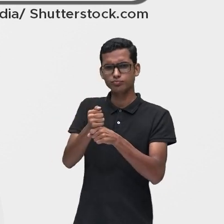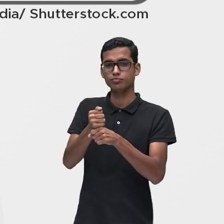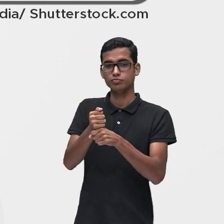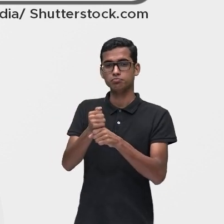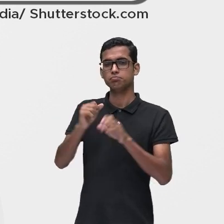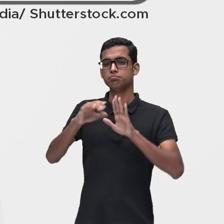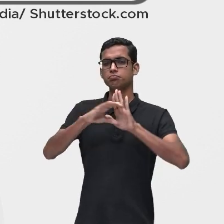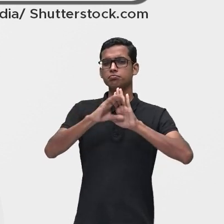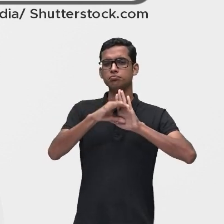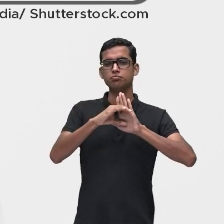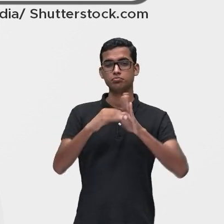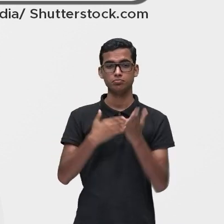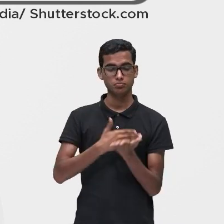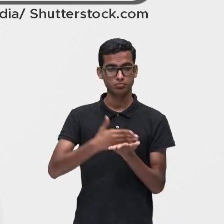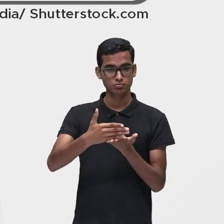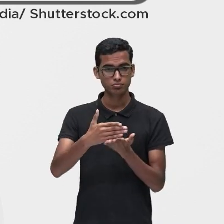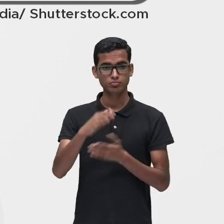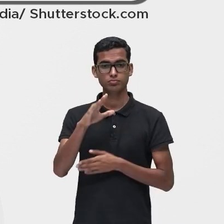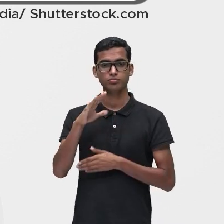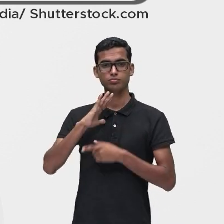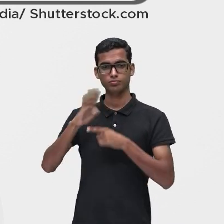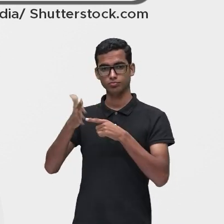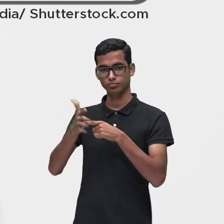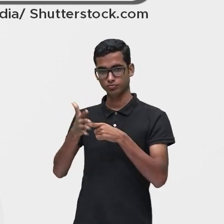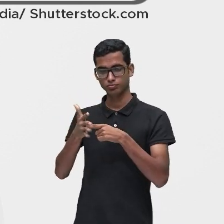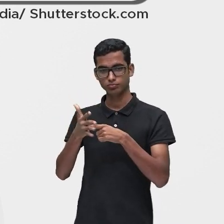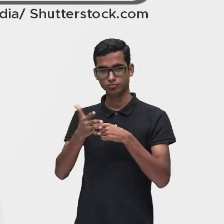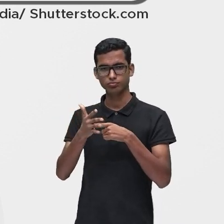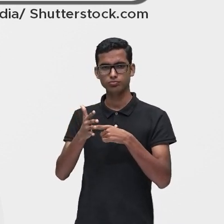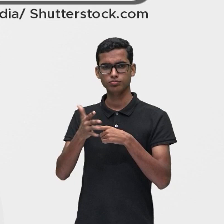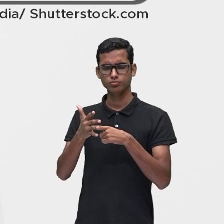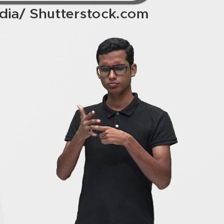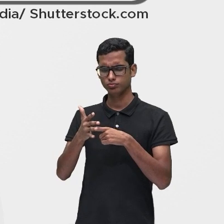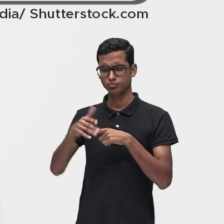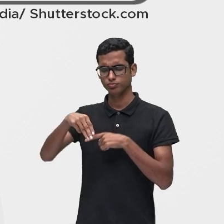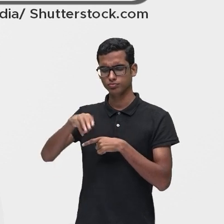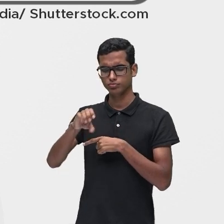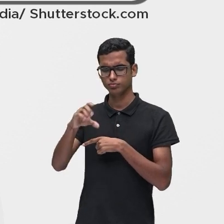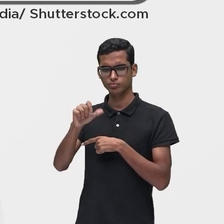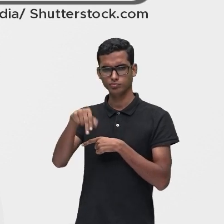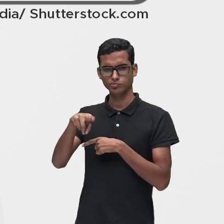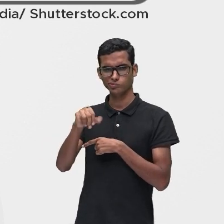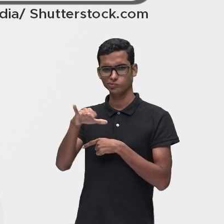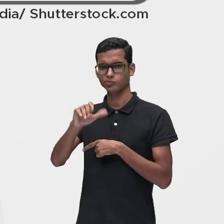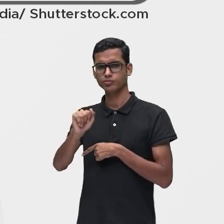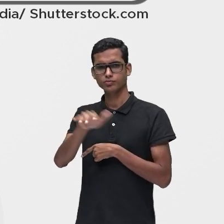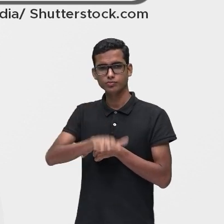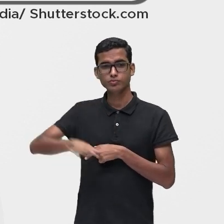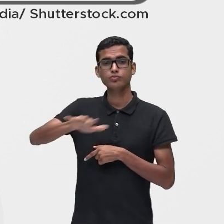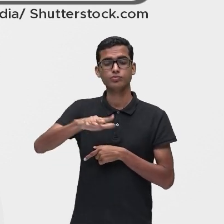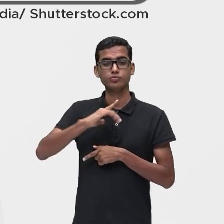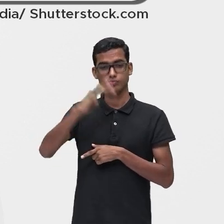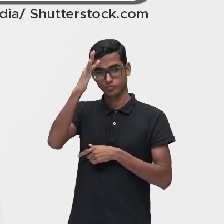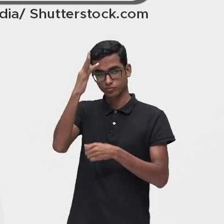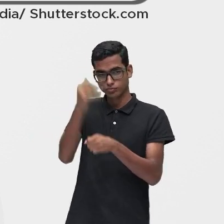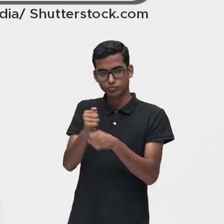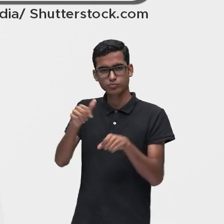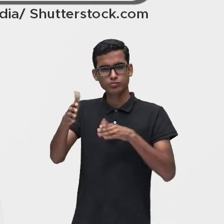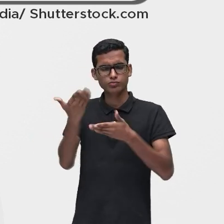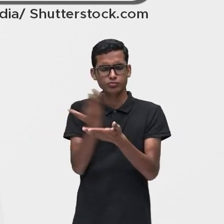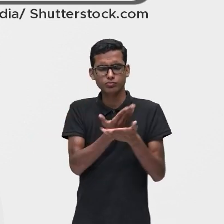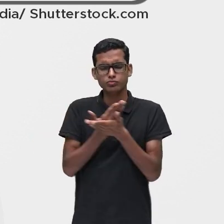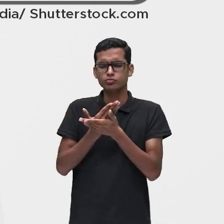vamos começar pela mecânica. A mecânica é o ramo da física responsável pelo estudo do